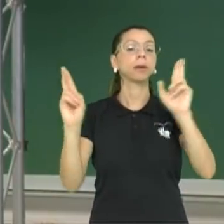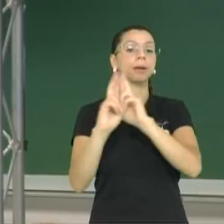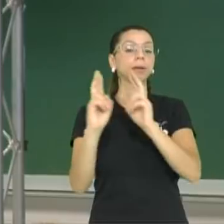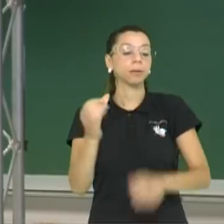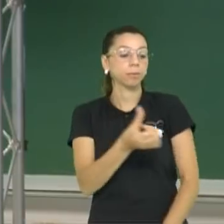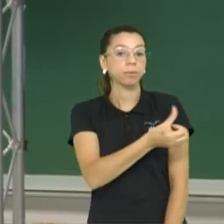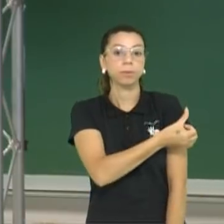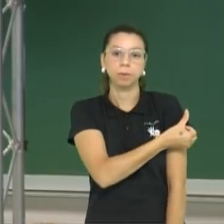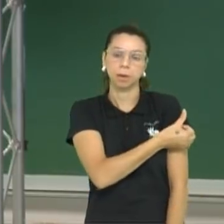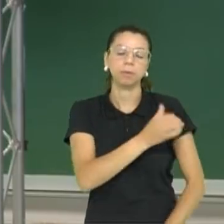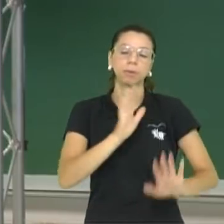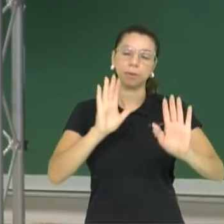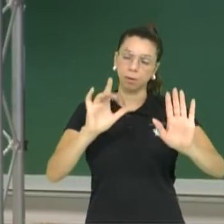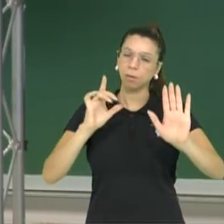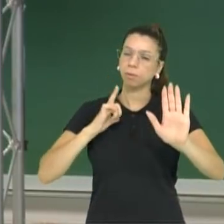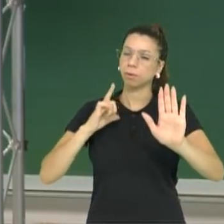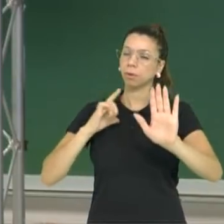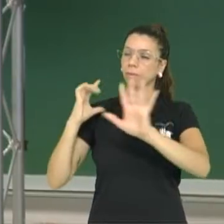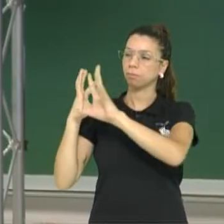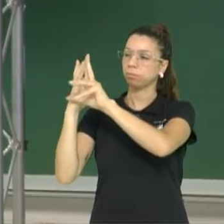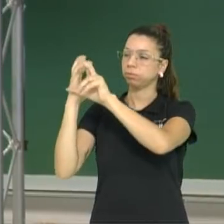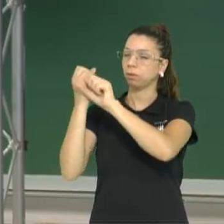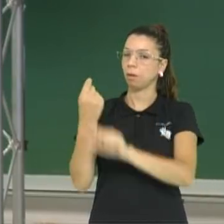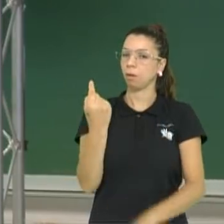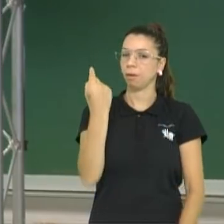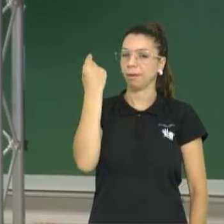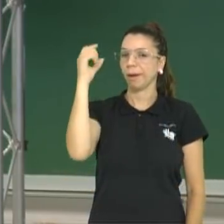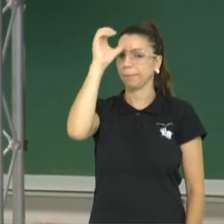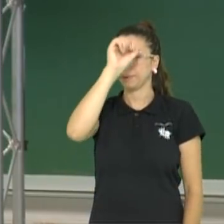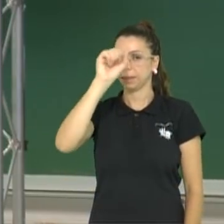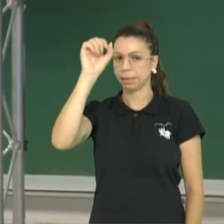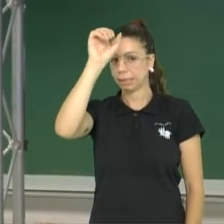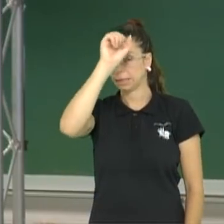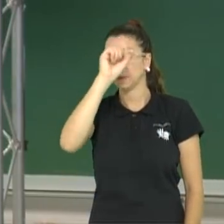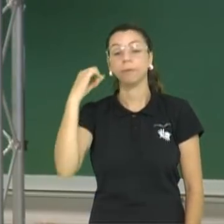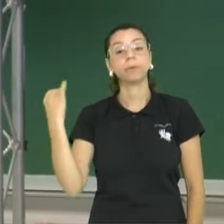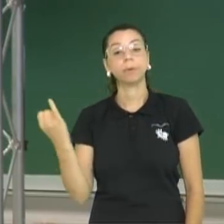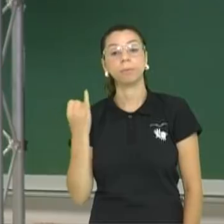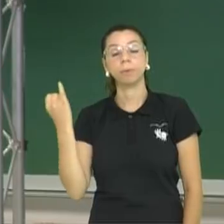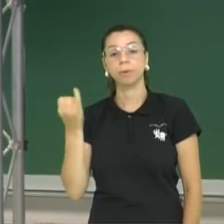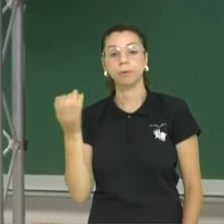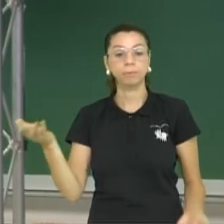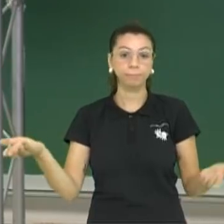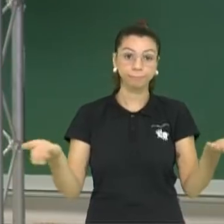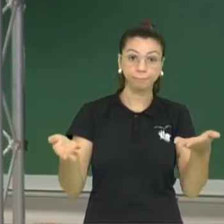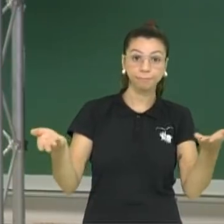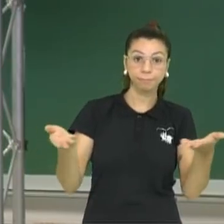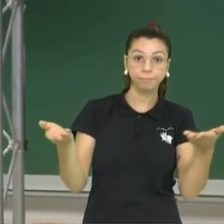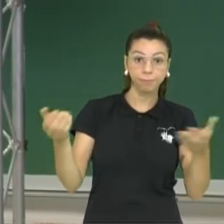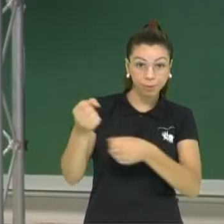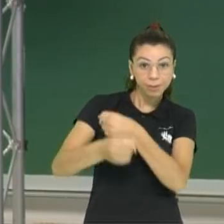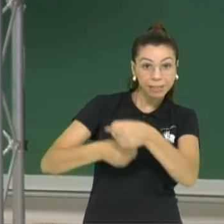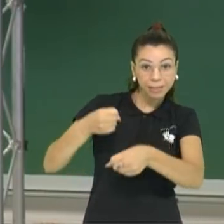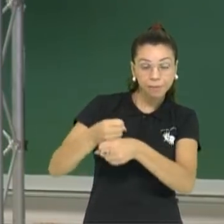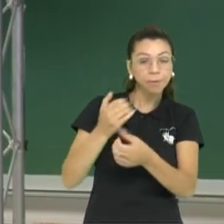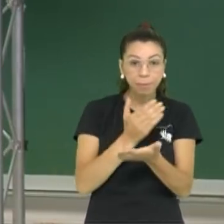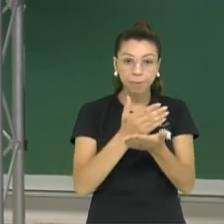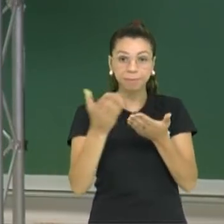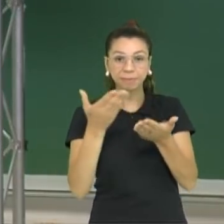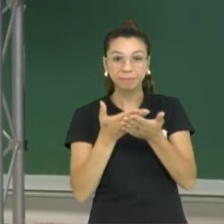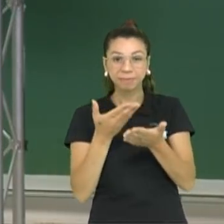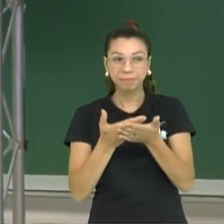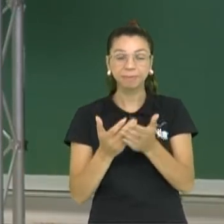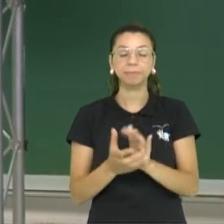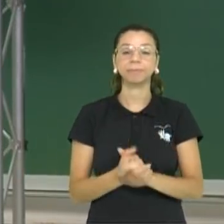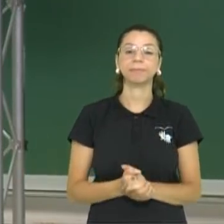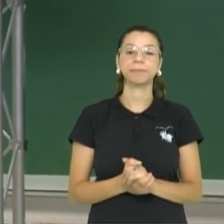ano. Então, muita coisa que vocês aprenderam no ano passado vai ser importante para esse ano. Então, vamos começar a nossa aula de hoje? Então,